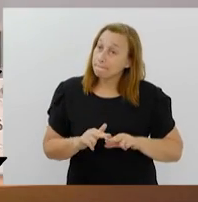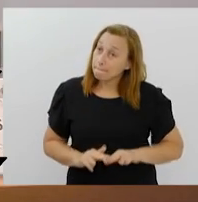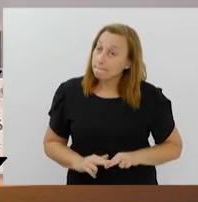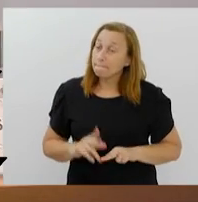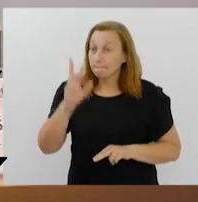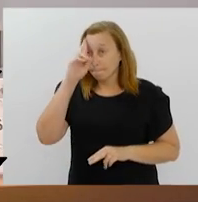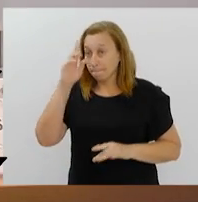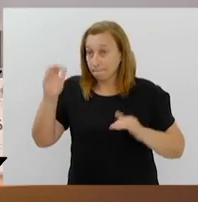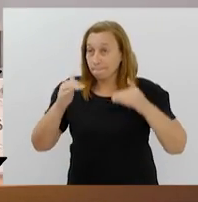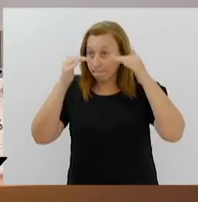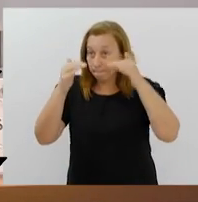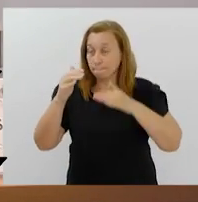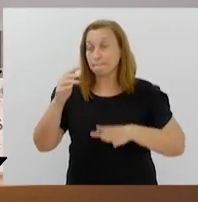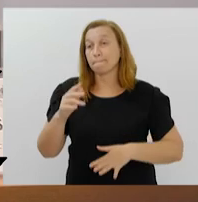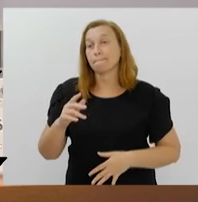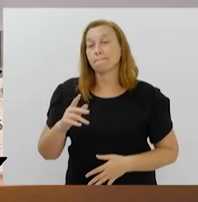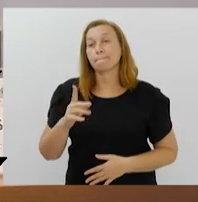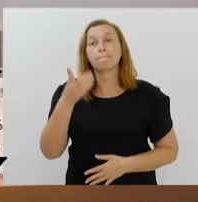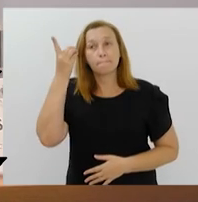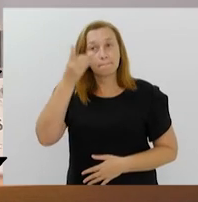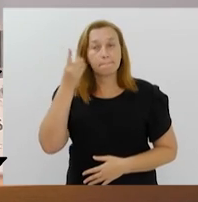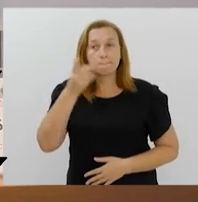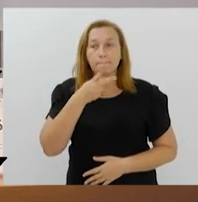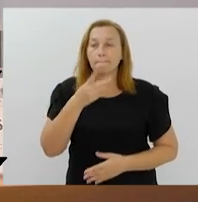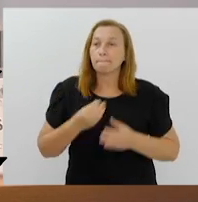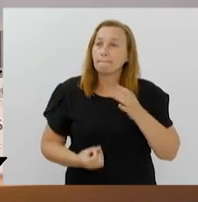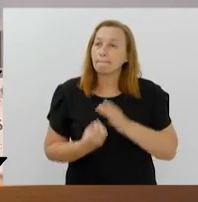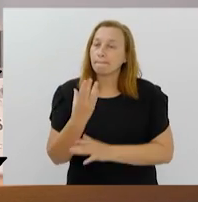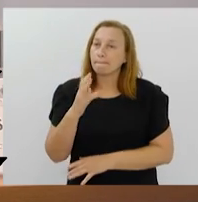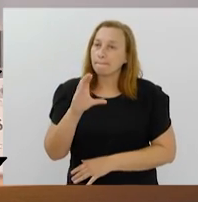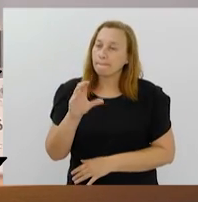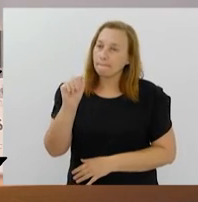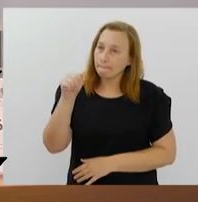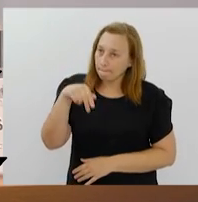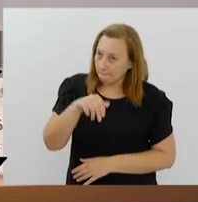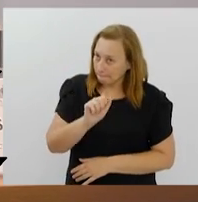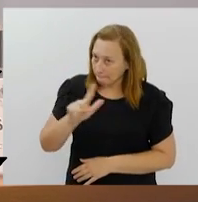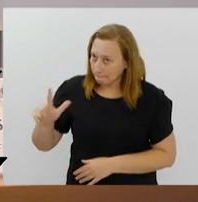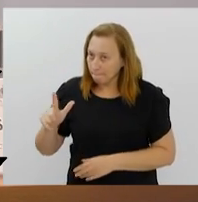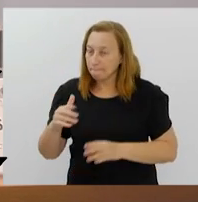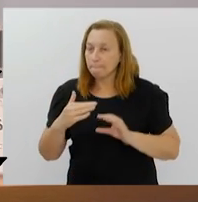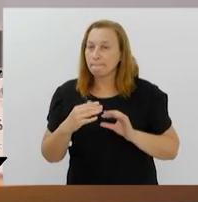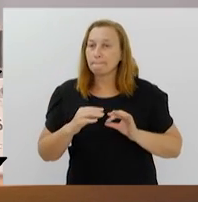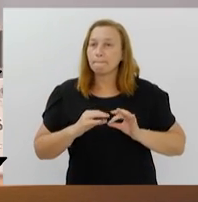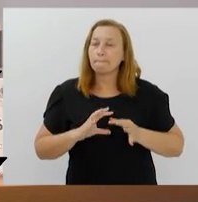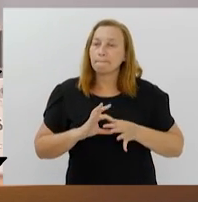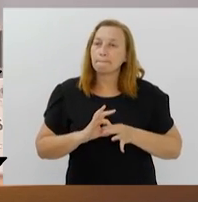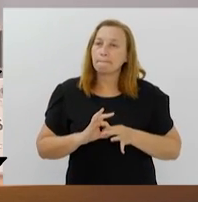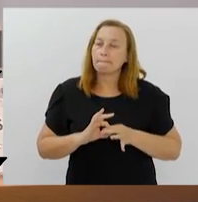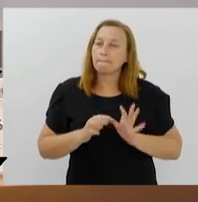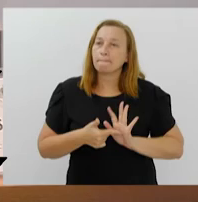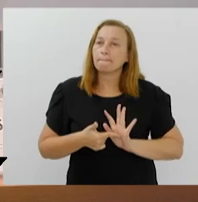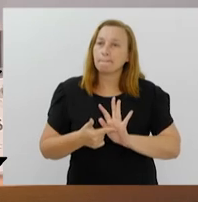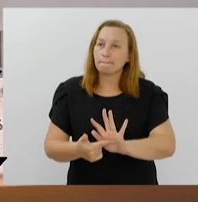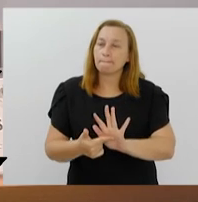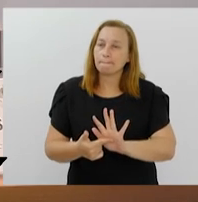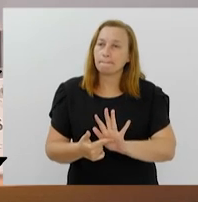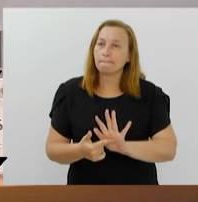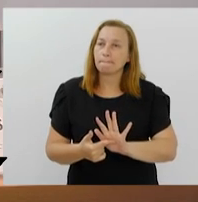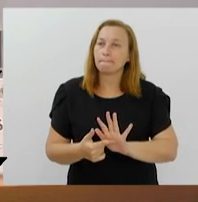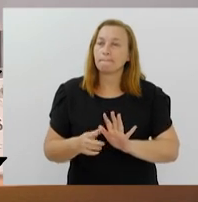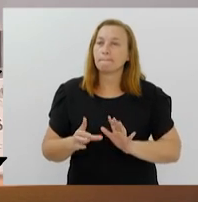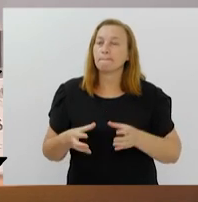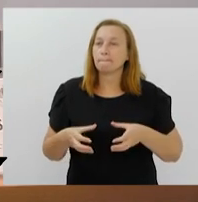excelência falou né Nós criamos um canal tá E vamos disponibilizar esse canal pra comissão de